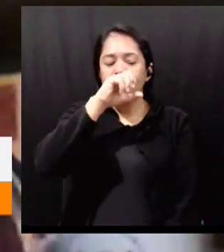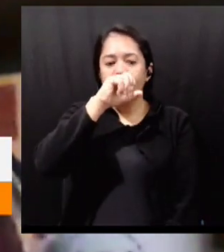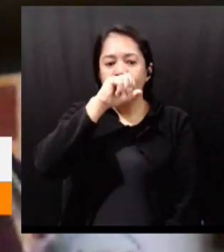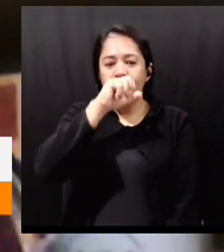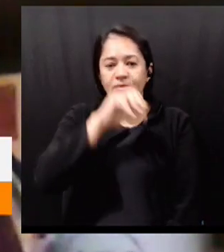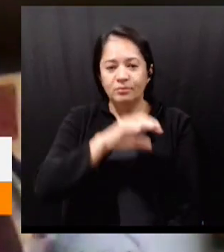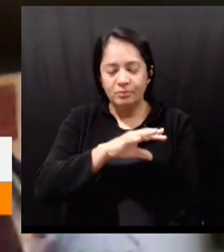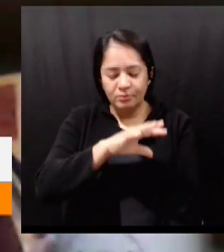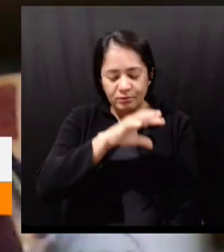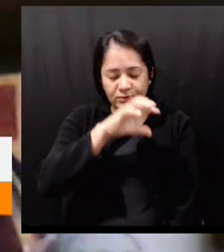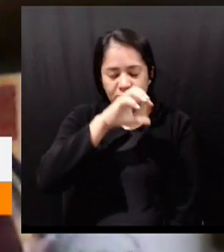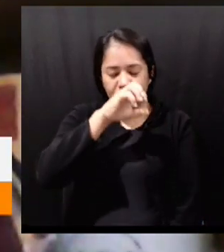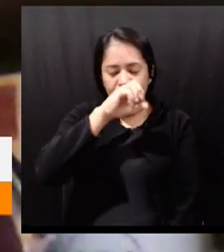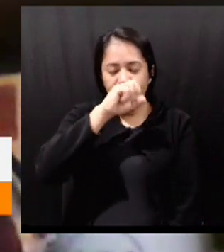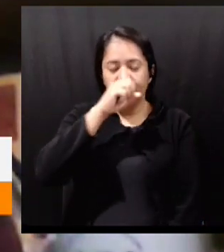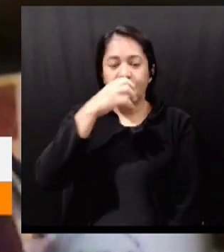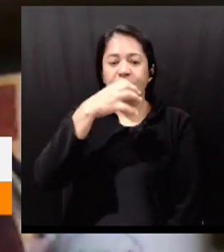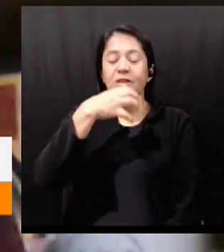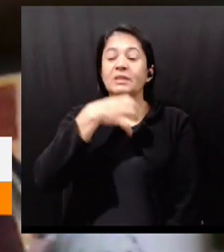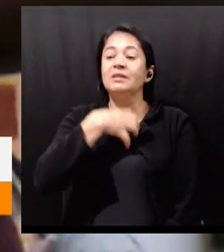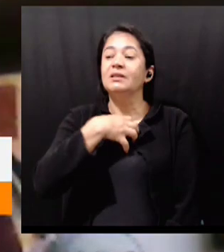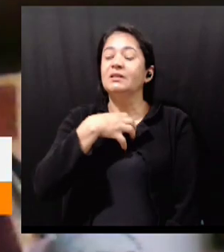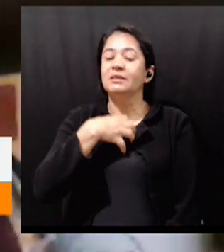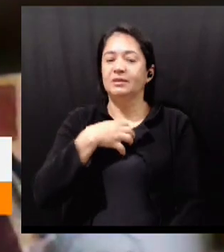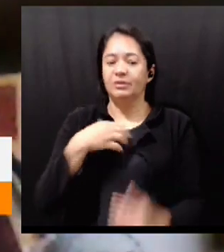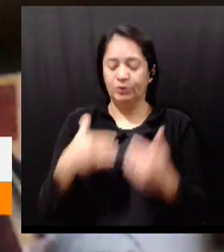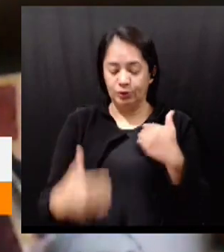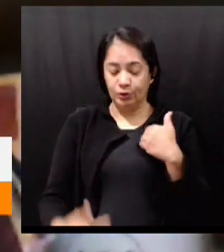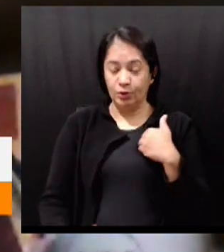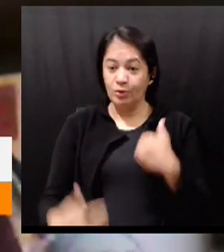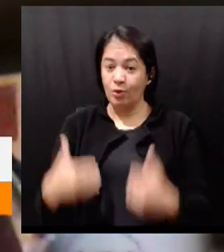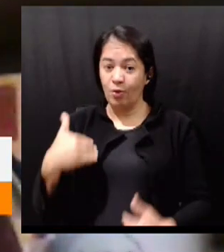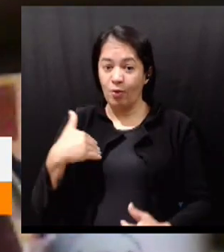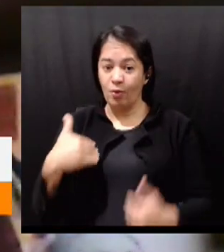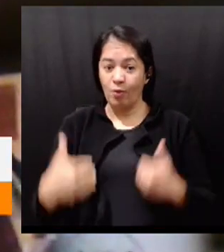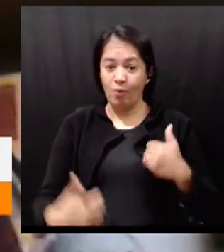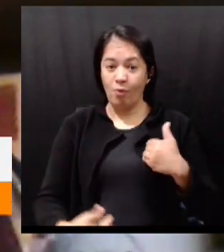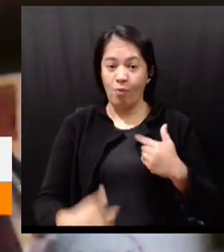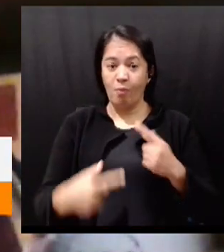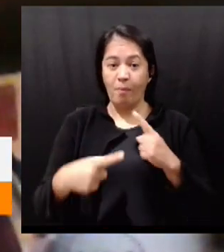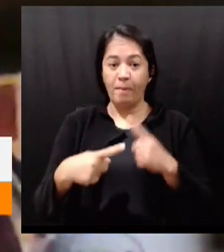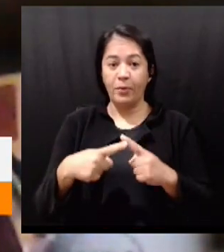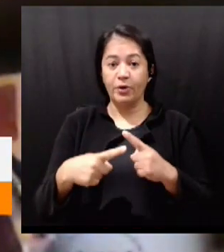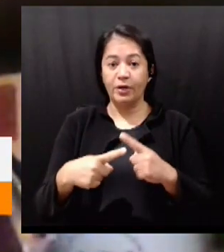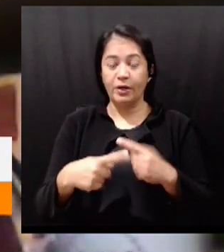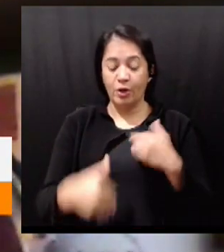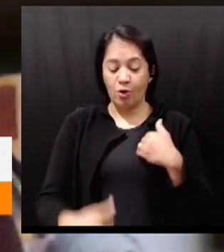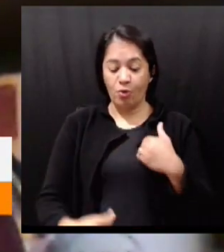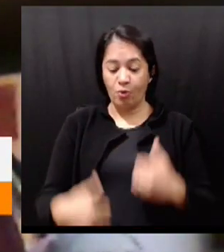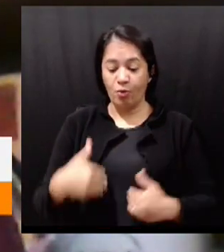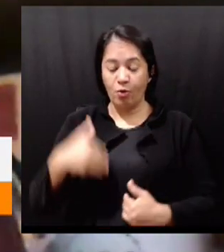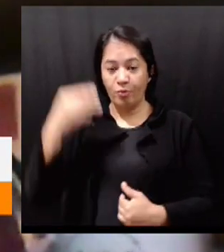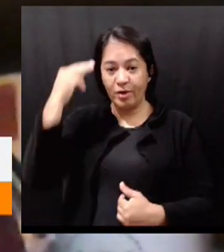sente o seu corpo, porque o corpo é mente, a mente é corpo.